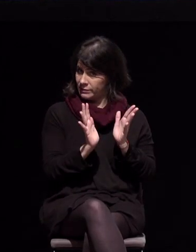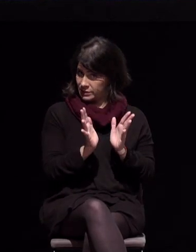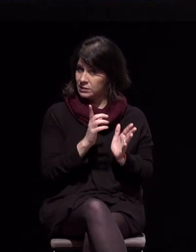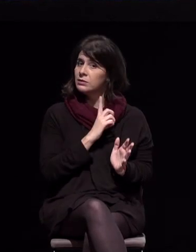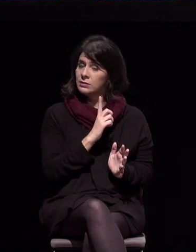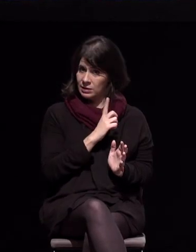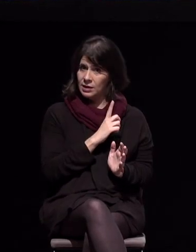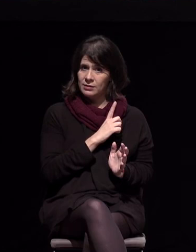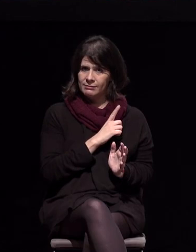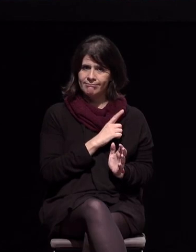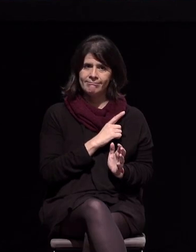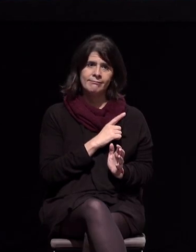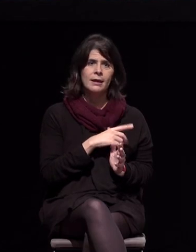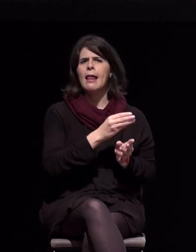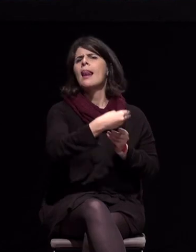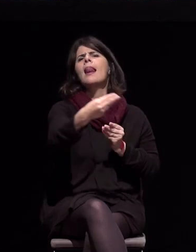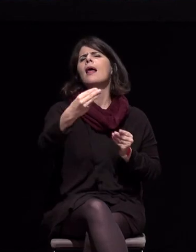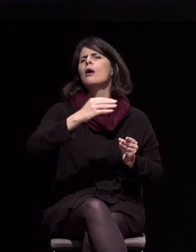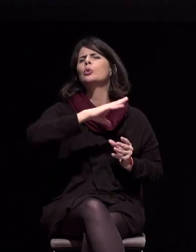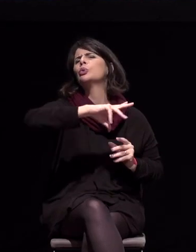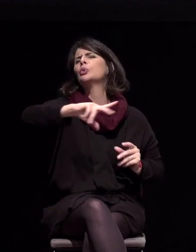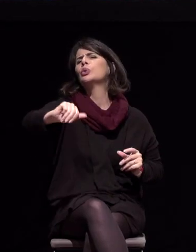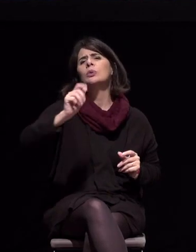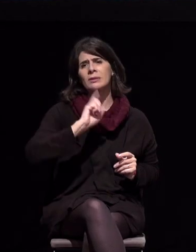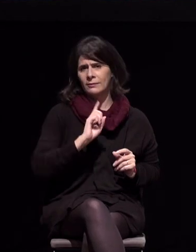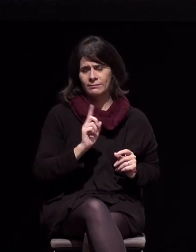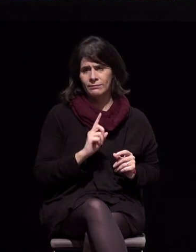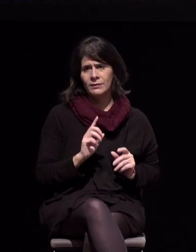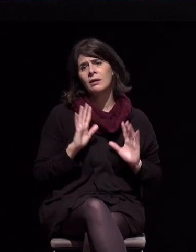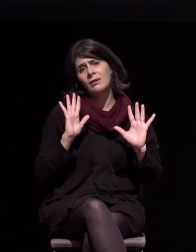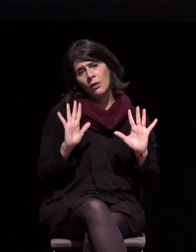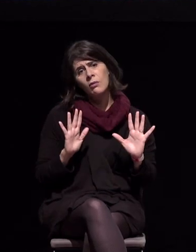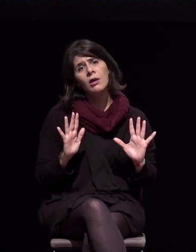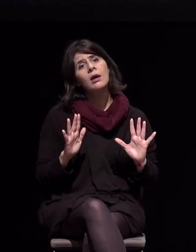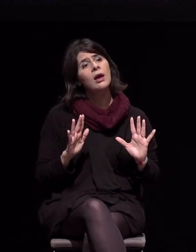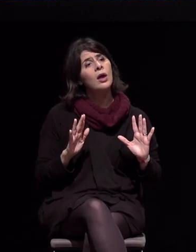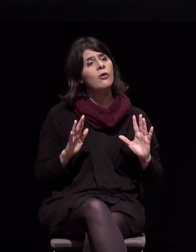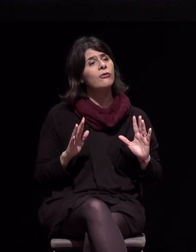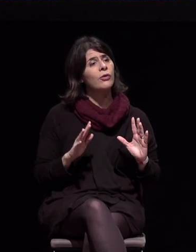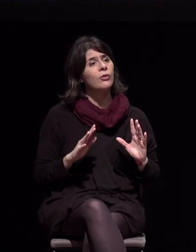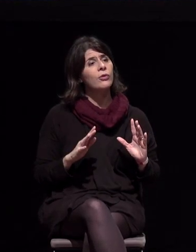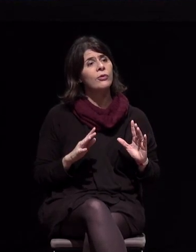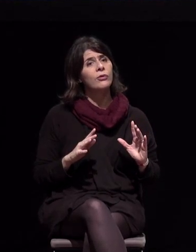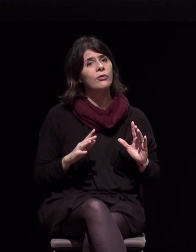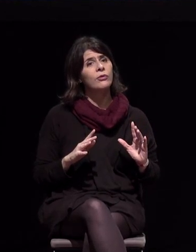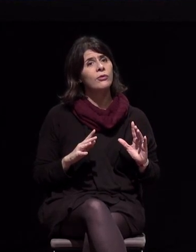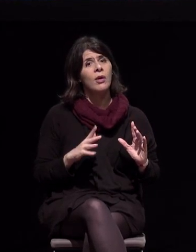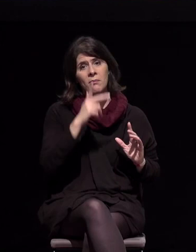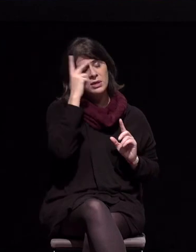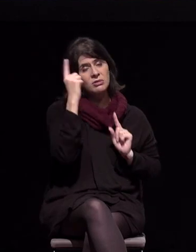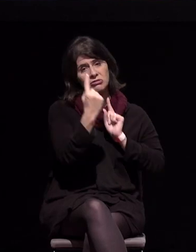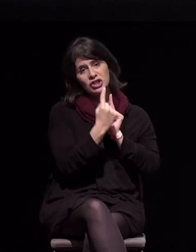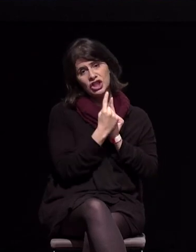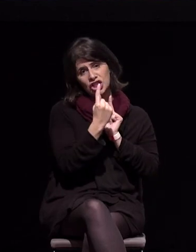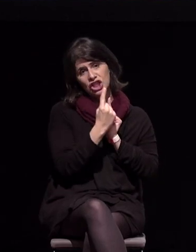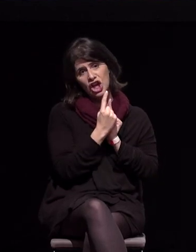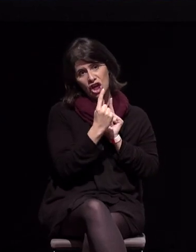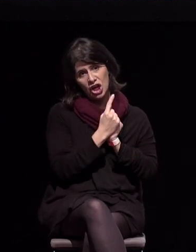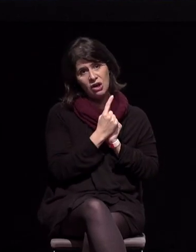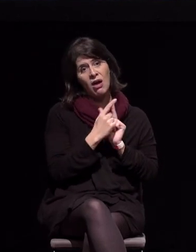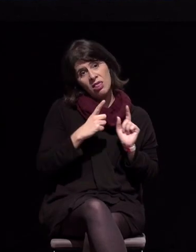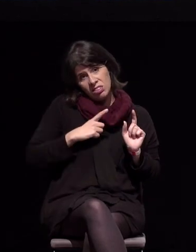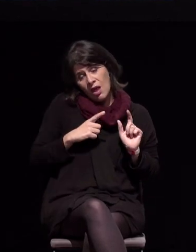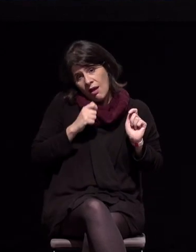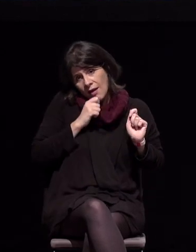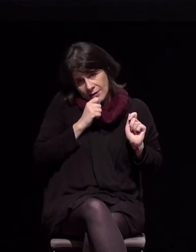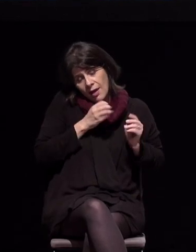suficiente para todo mundo, porque não dava, eu vou ficar aí pelos espaços. Quem chegar até mim de alguma forma e eu ainda